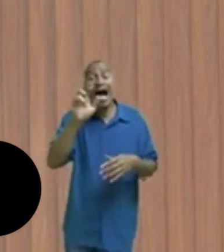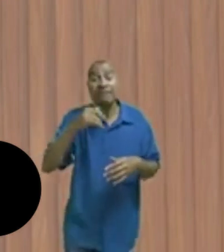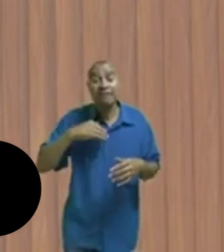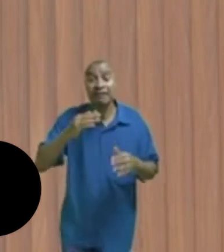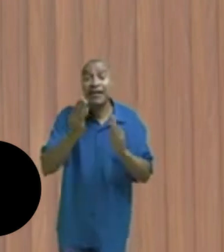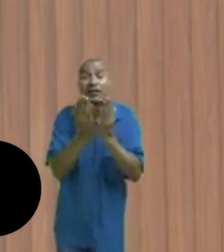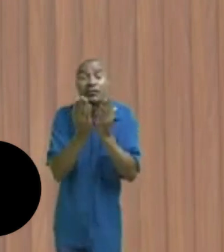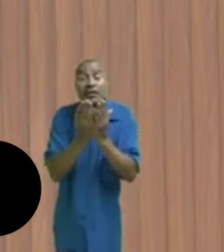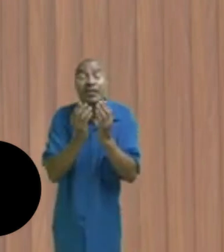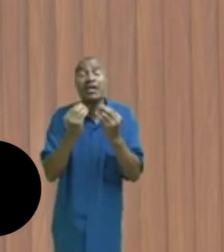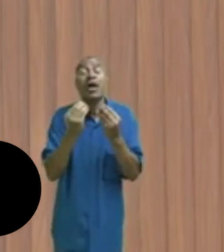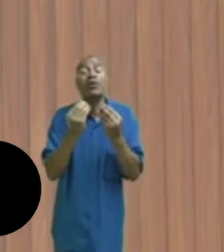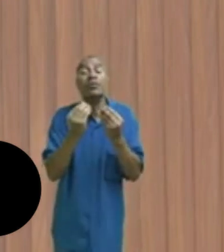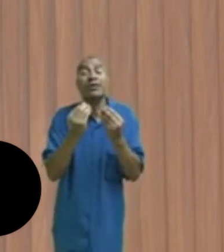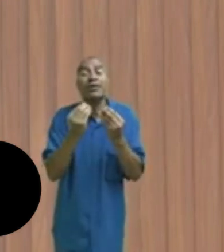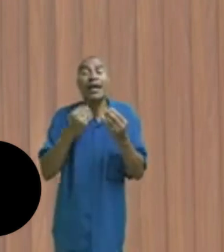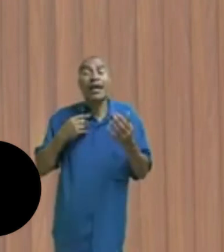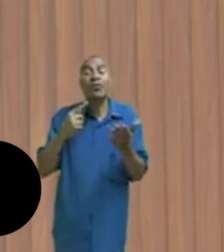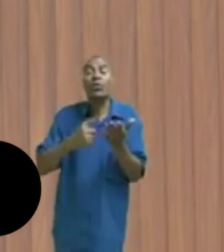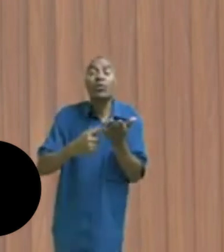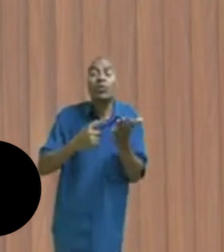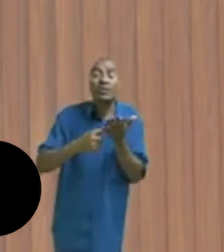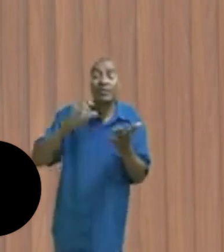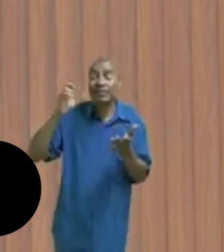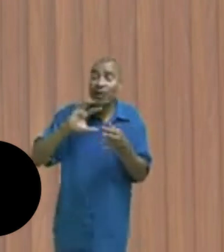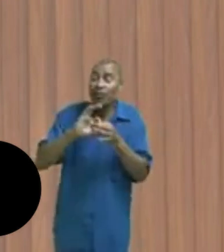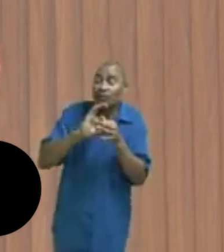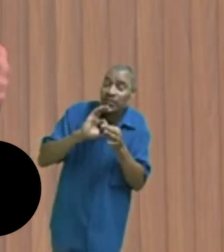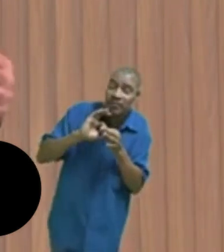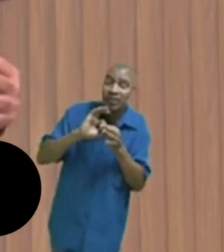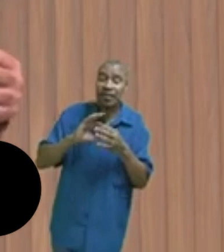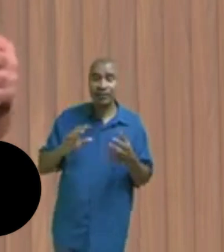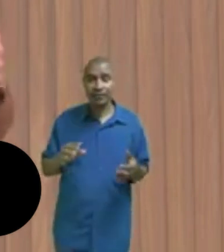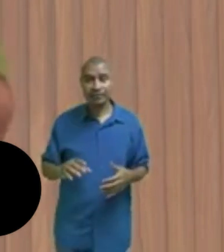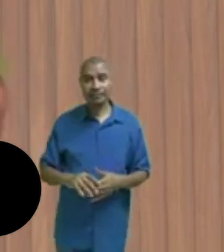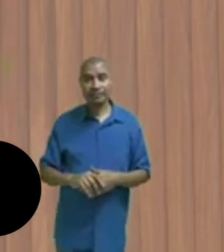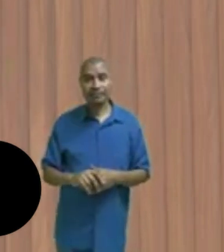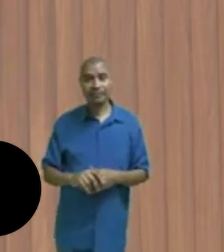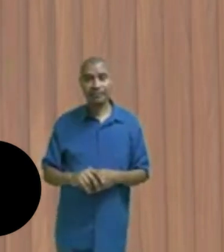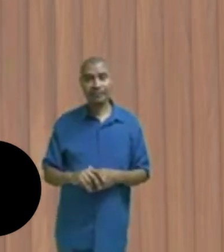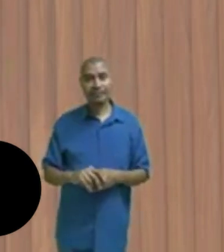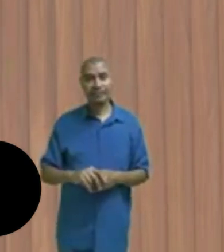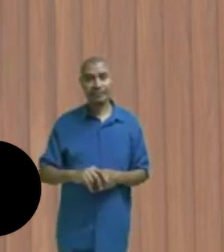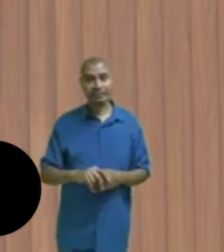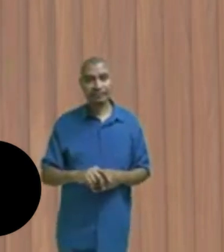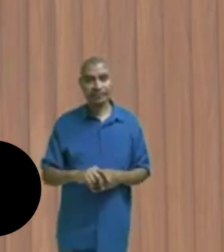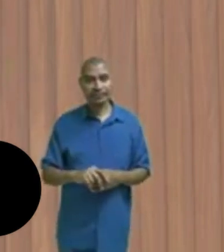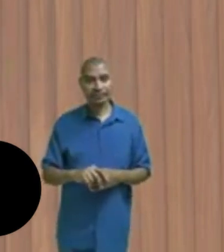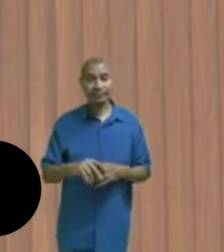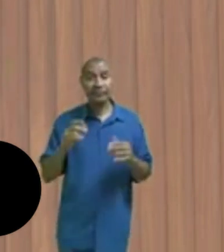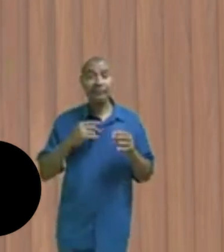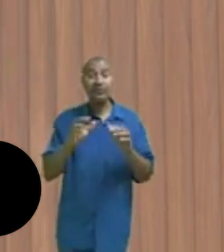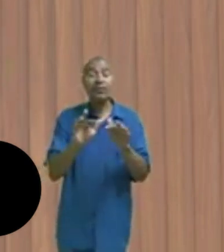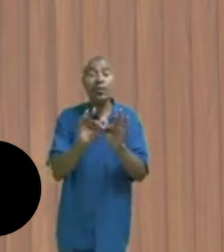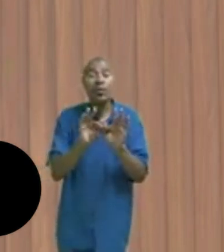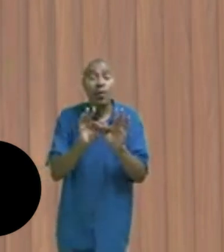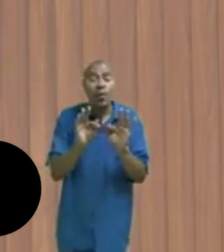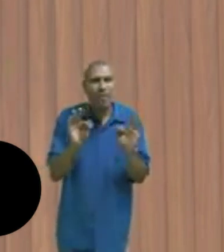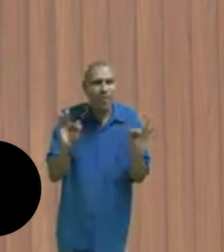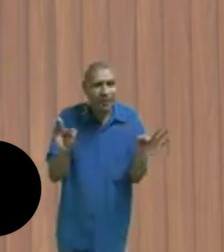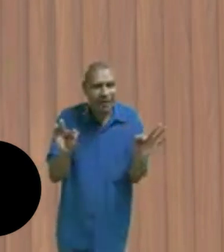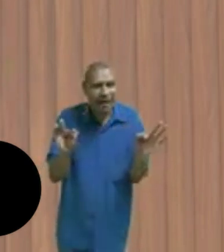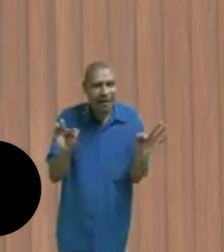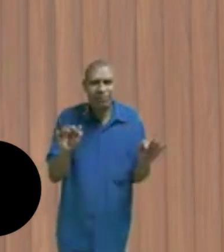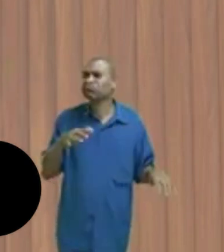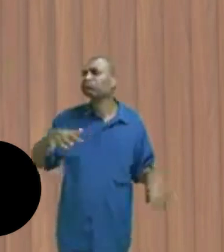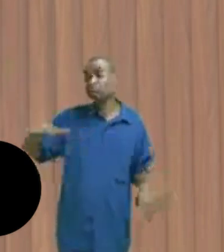uma filosofia, uma ideologia sociológica, histórica. Humildade qualquer um pode